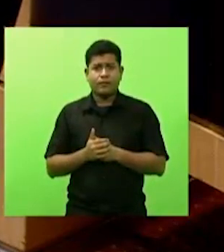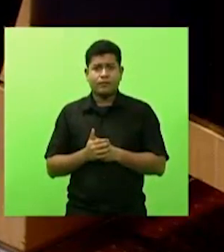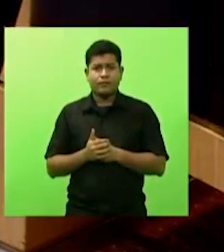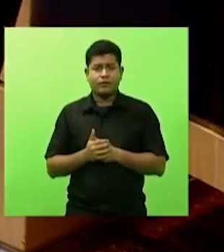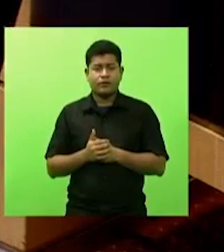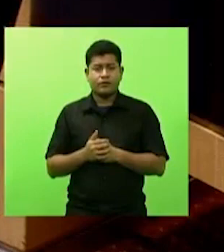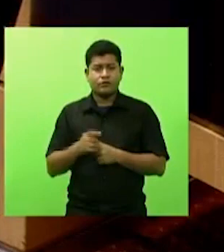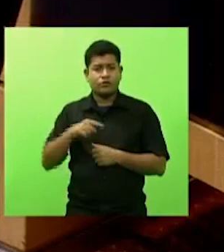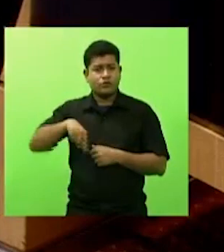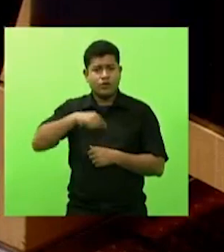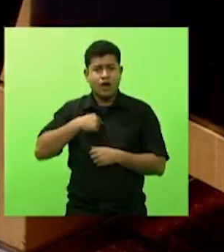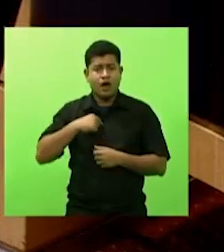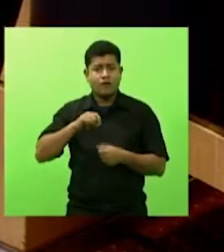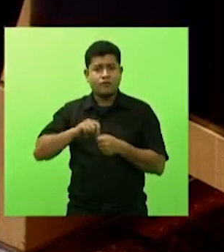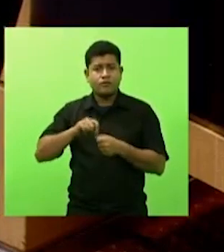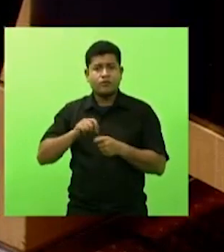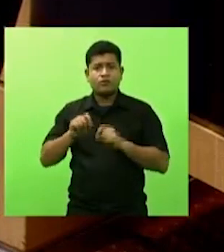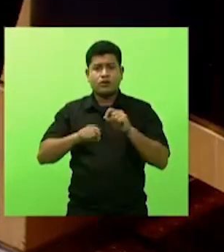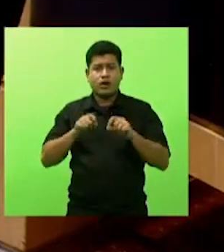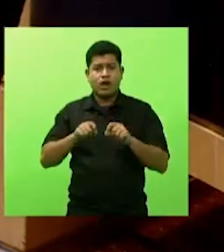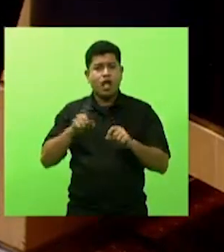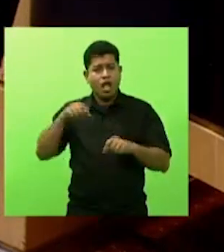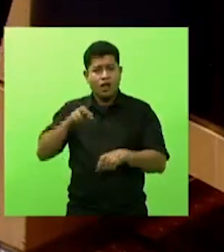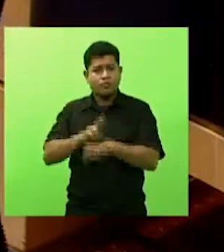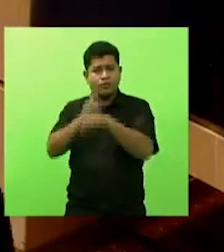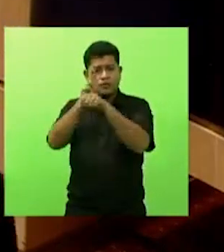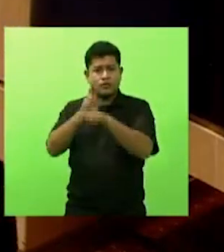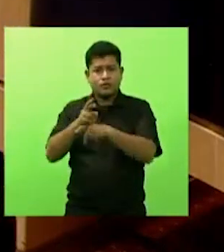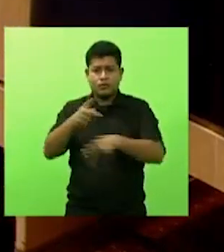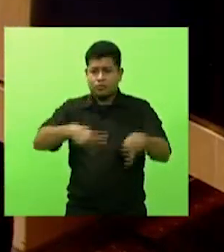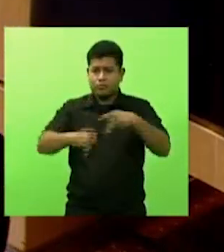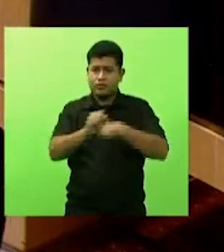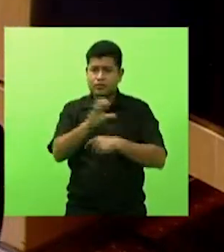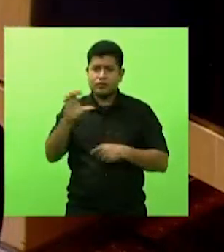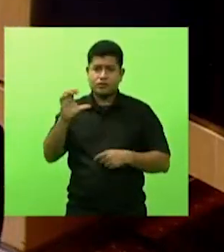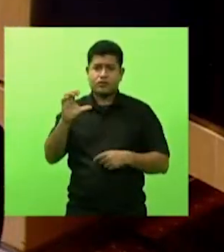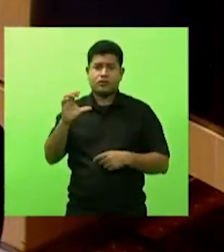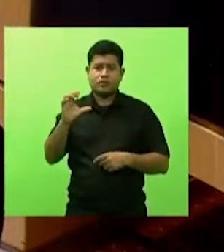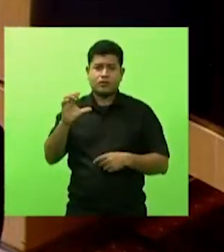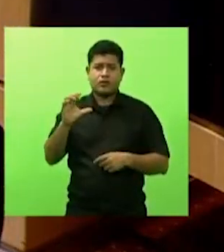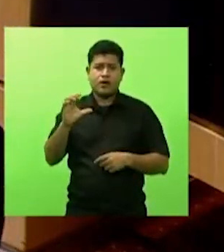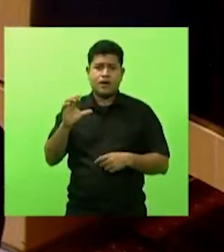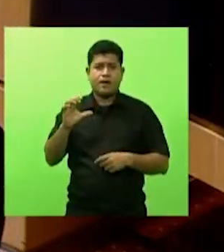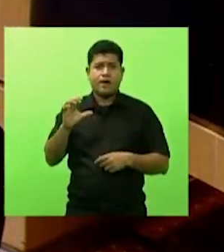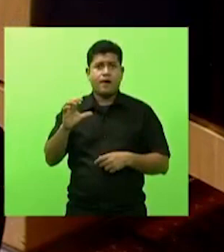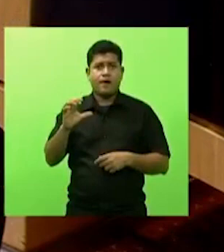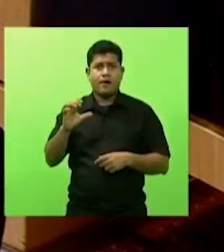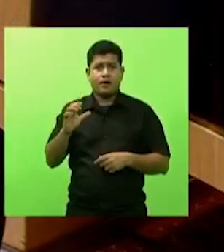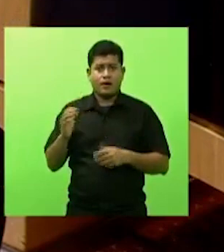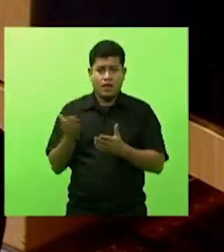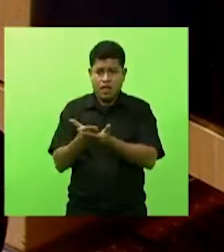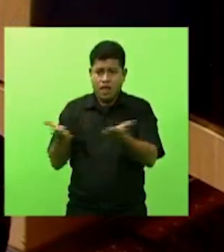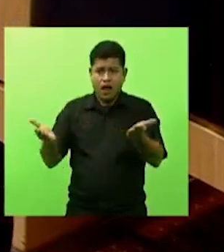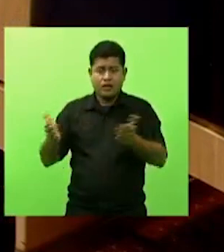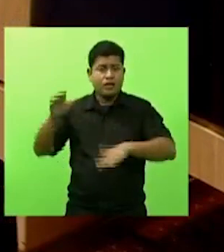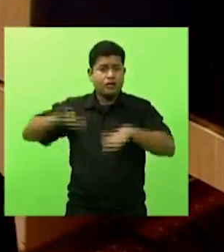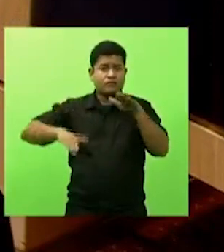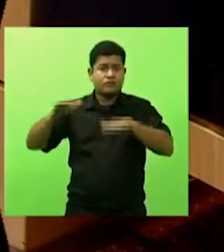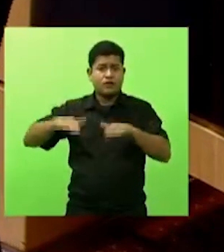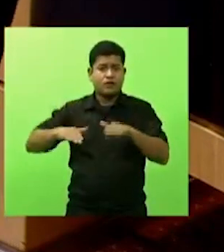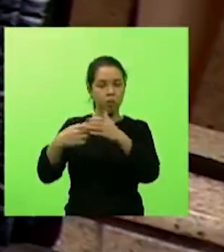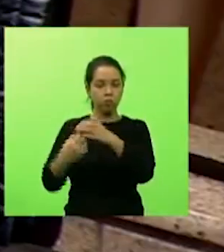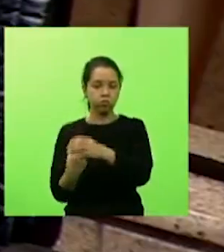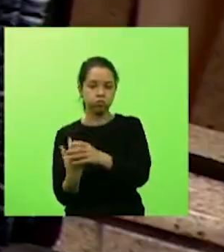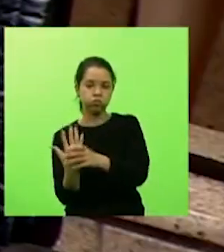fazendo aqui a voz dos catarinenses, fazendo aqui a voz daqueles que muitas vezes não têm